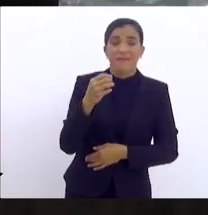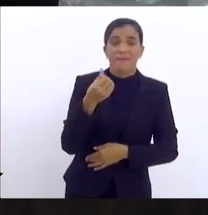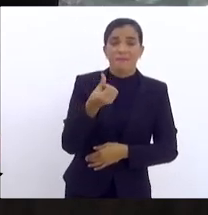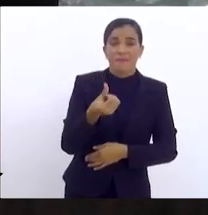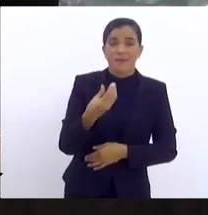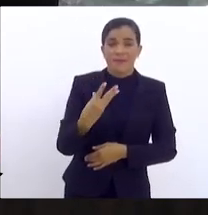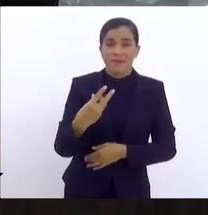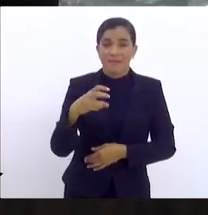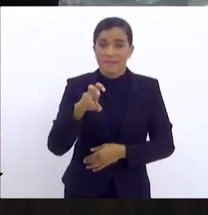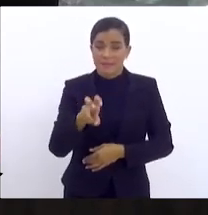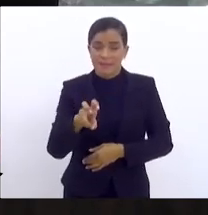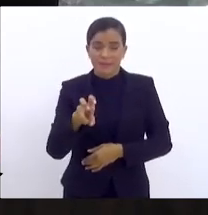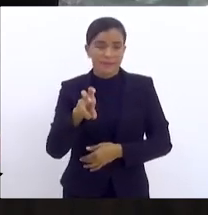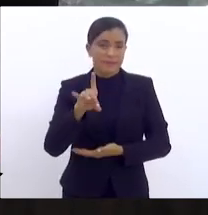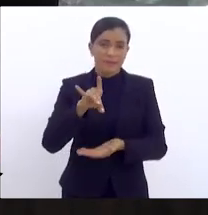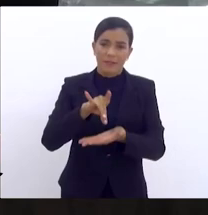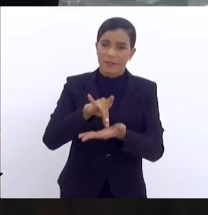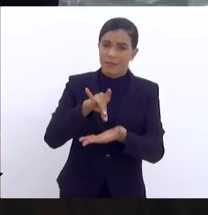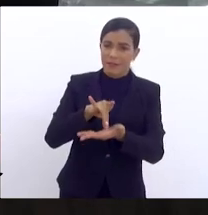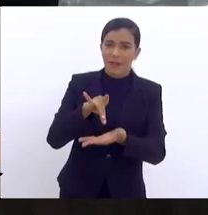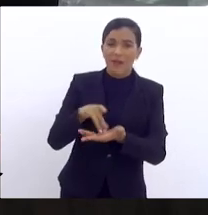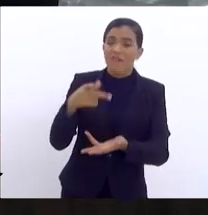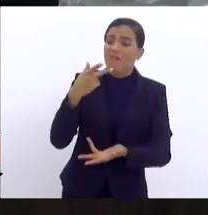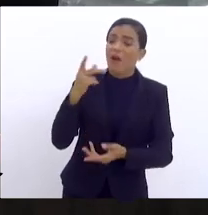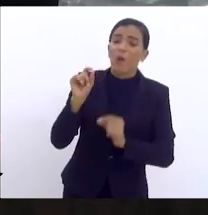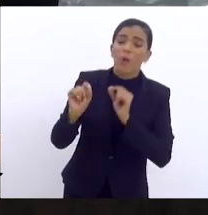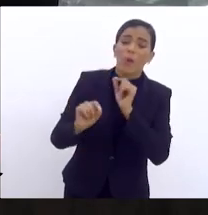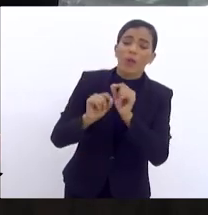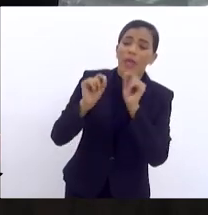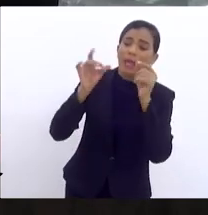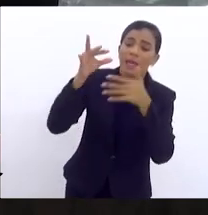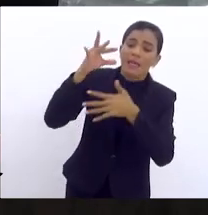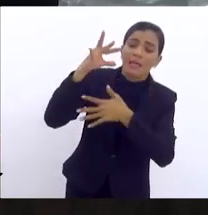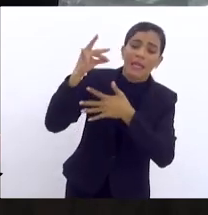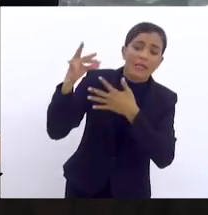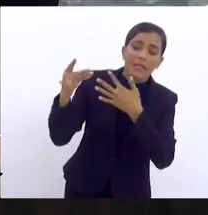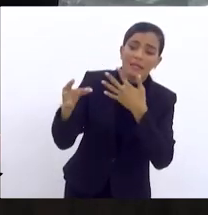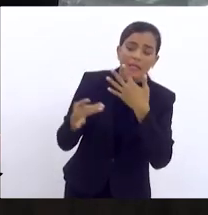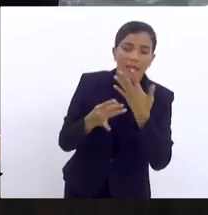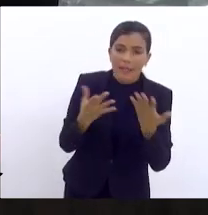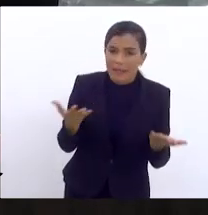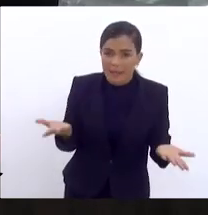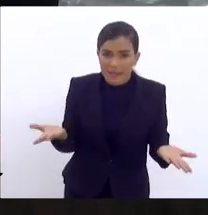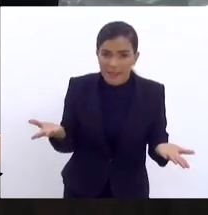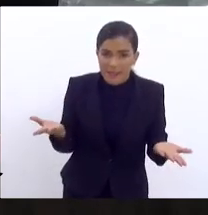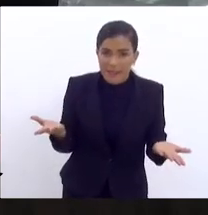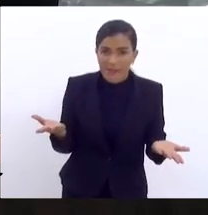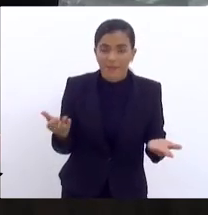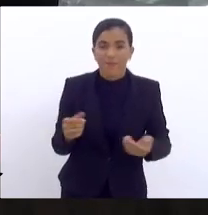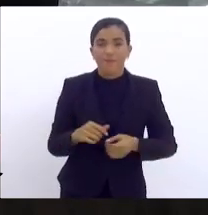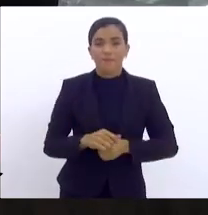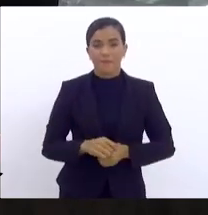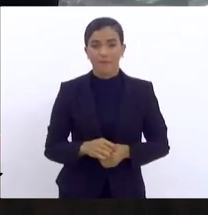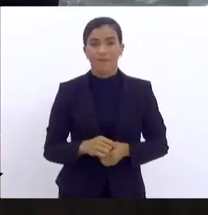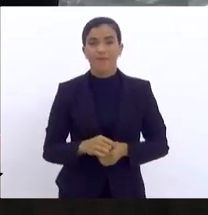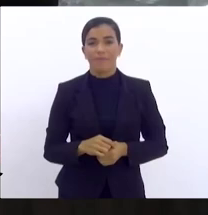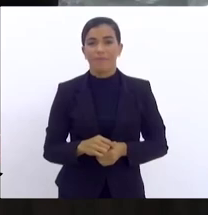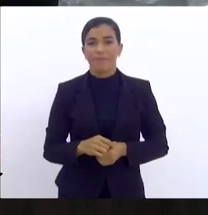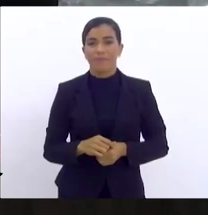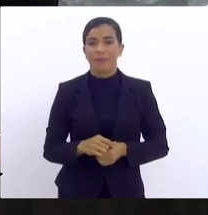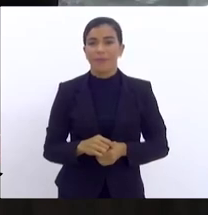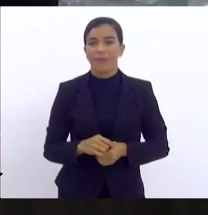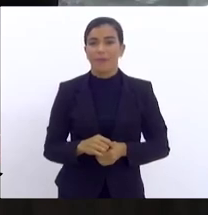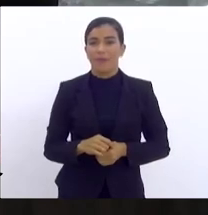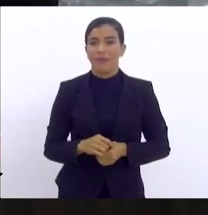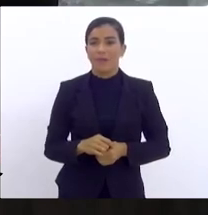que na realidade Eles não falam qual é excepcionalidade que esse é personalidade é essa hoje que criaram